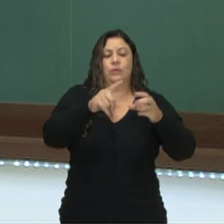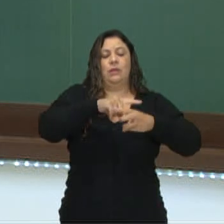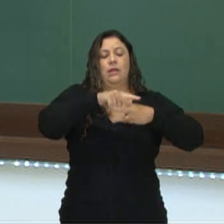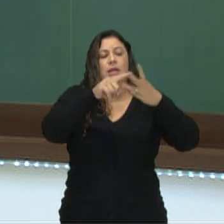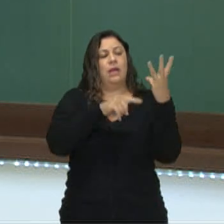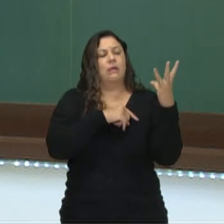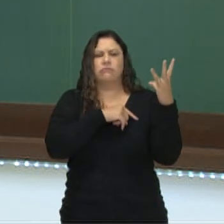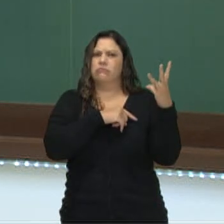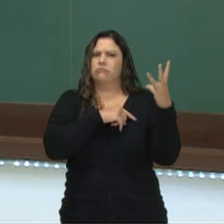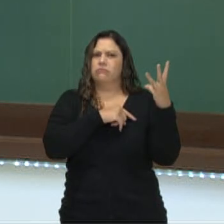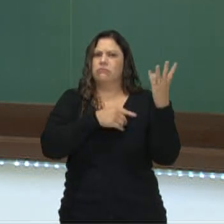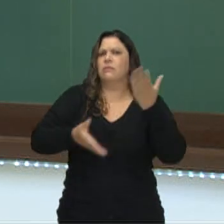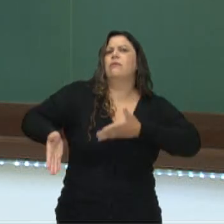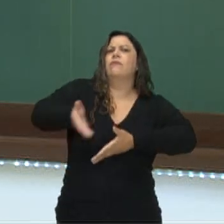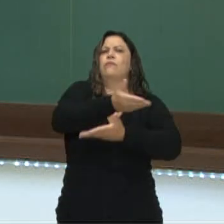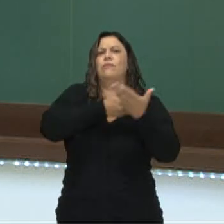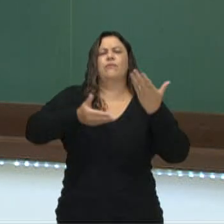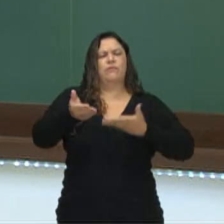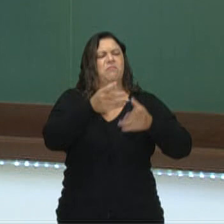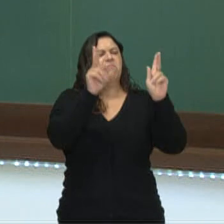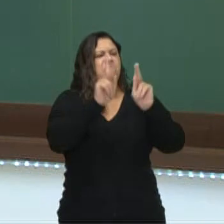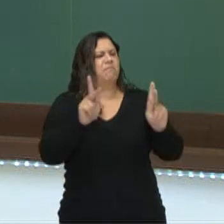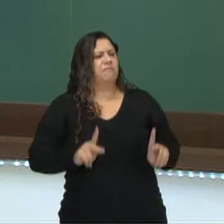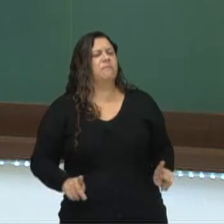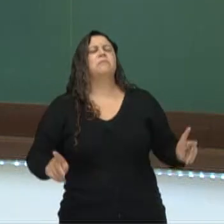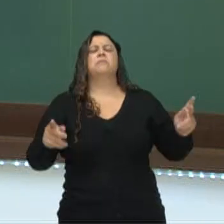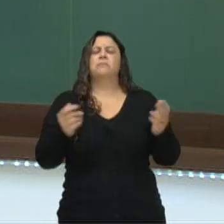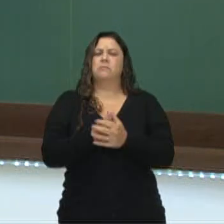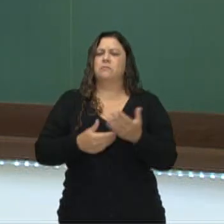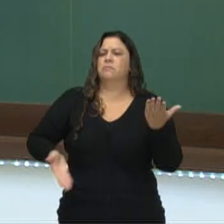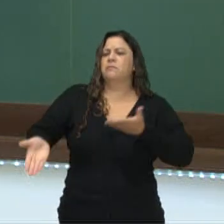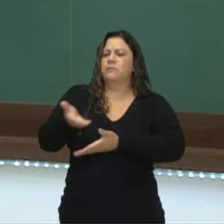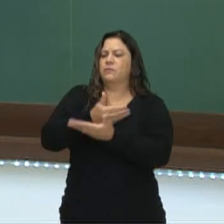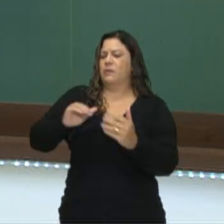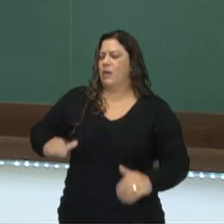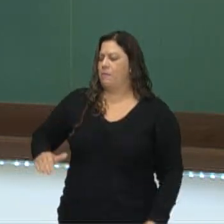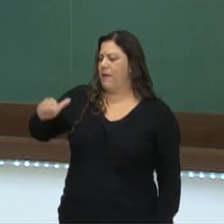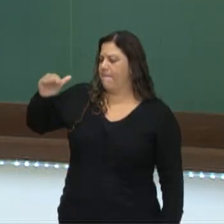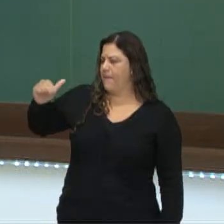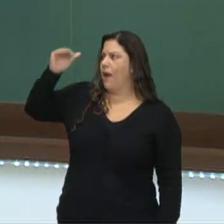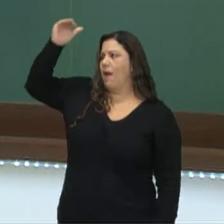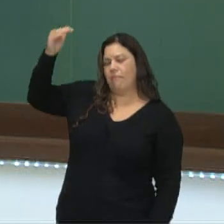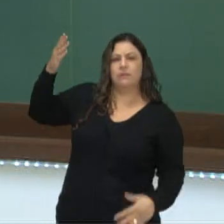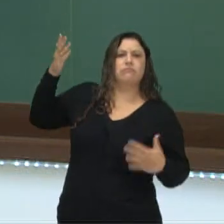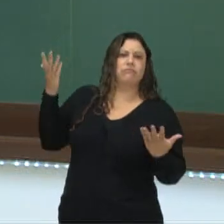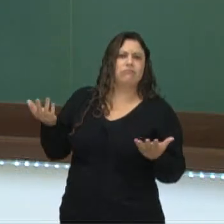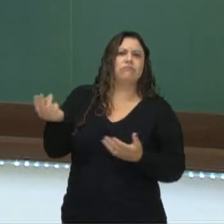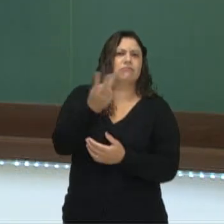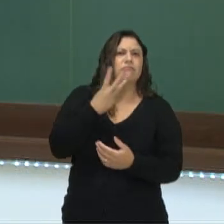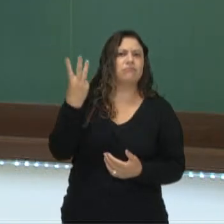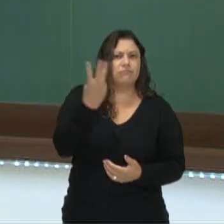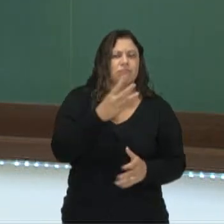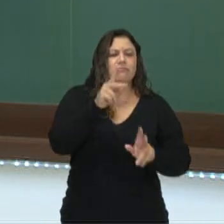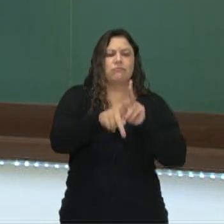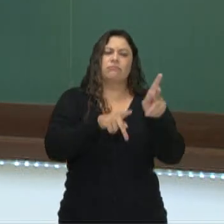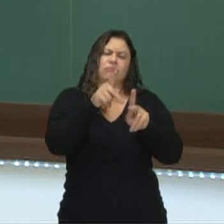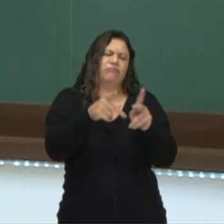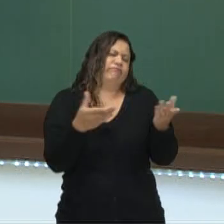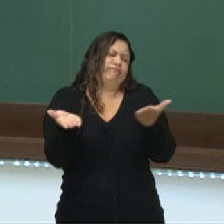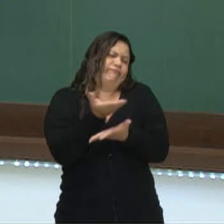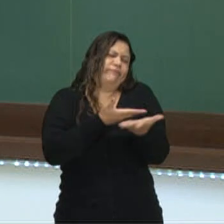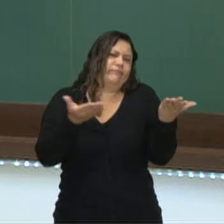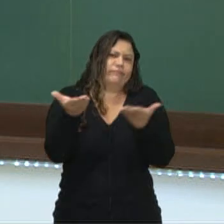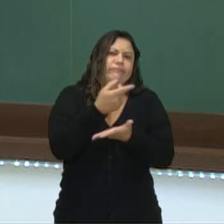Eles viviam em harmonia, certo? Tava ali os pigmeus, daí chegaram os Hutus, daí os Tutsis, e todo mundo vivia um